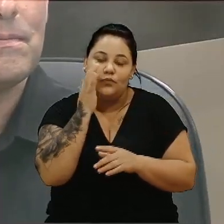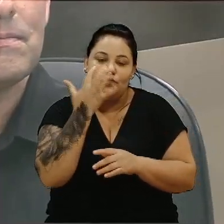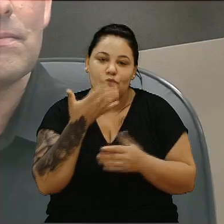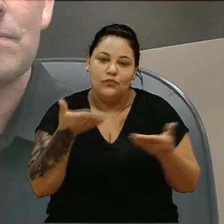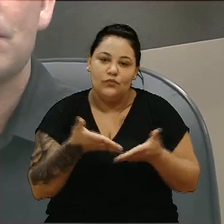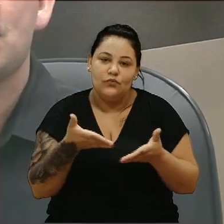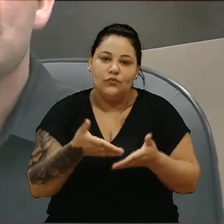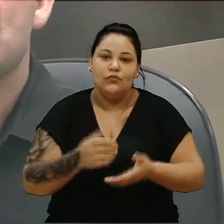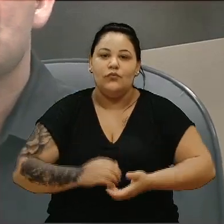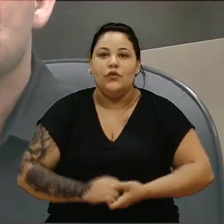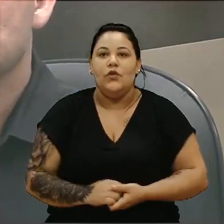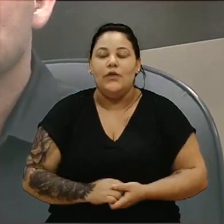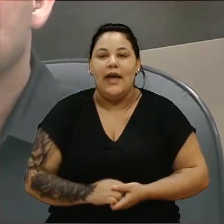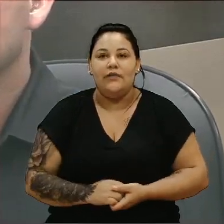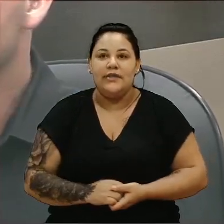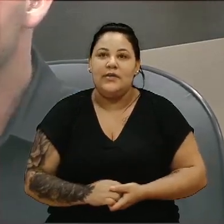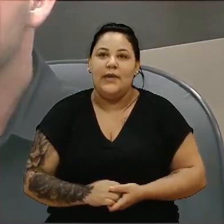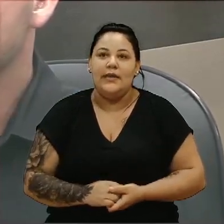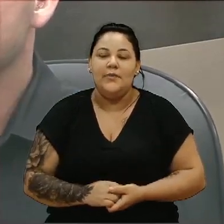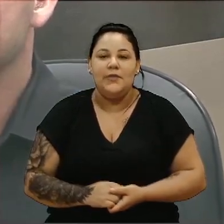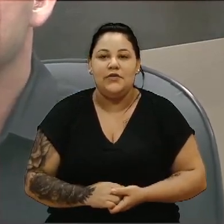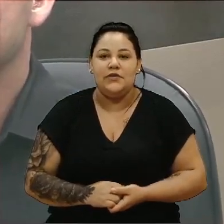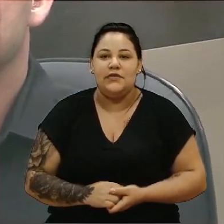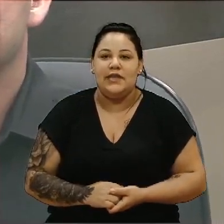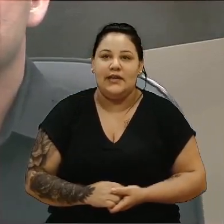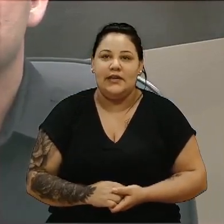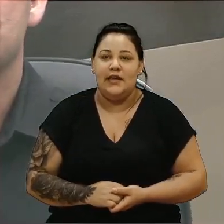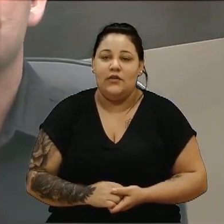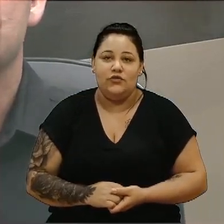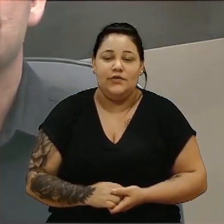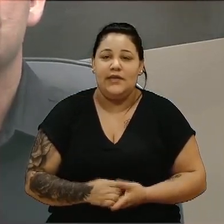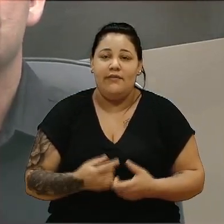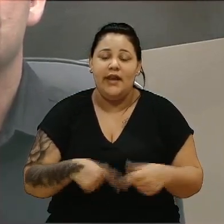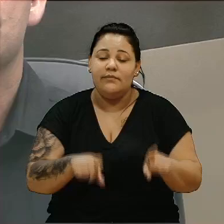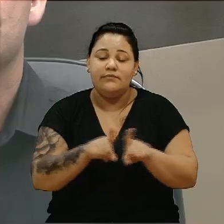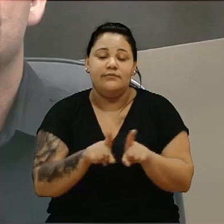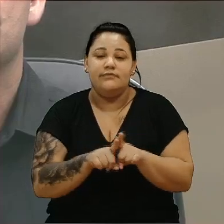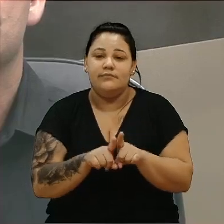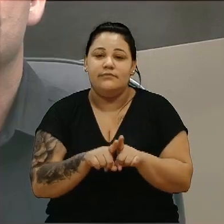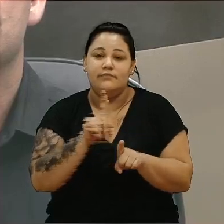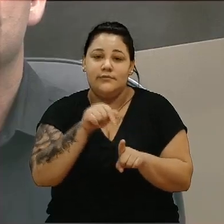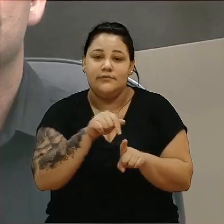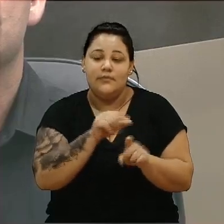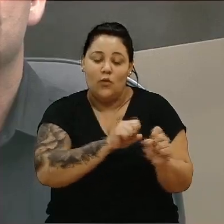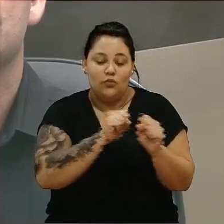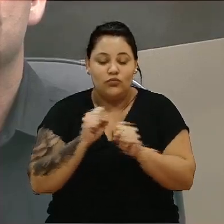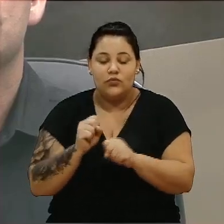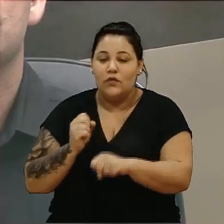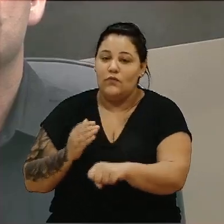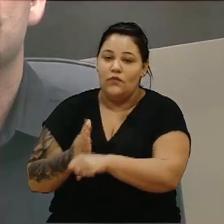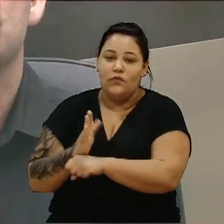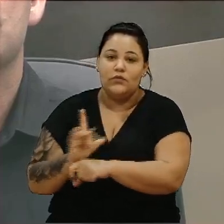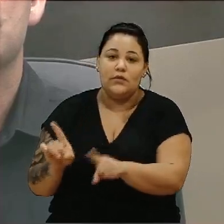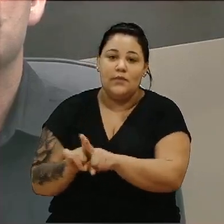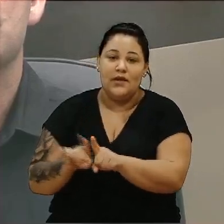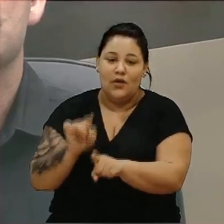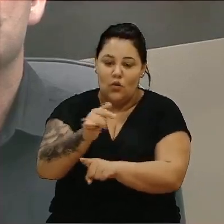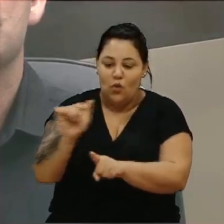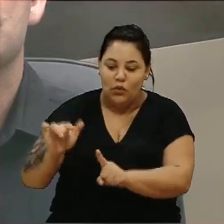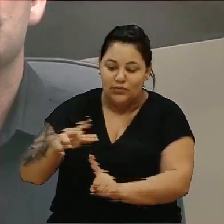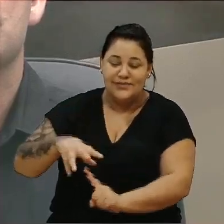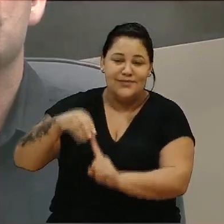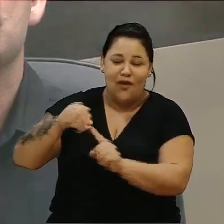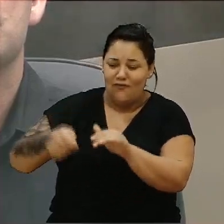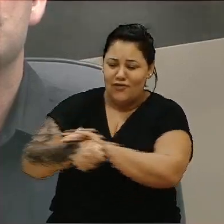gente colocou uma breve pesquisa ali nos stories, deu 95% a favor de que teria outras prioridades do que investir no